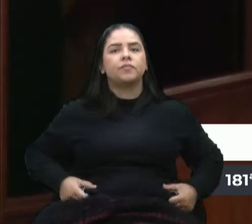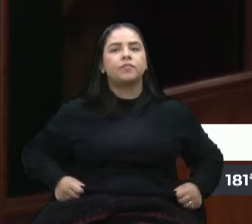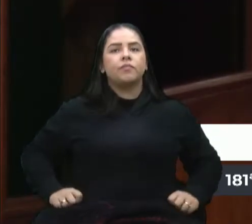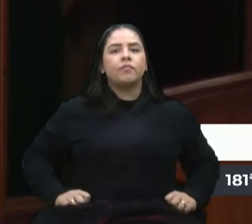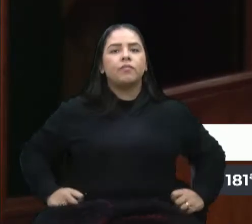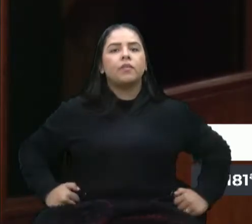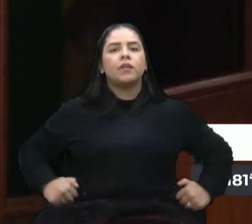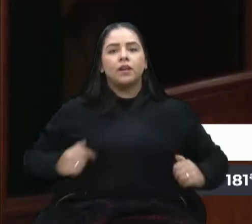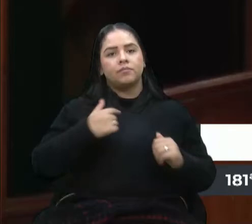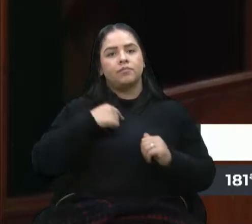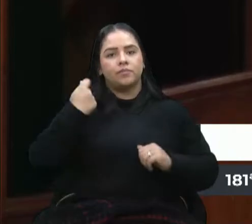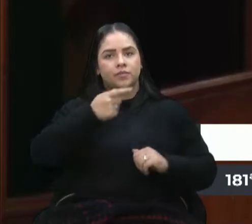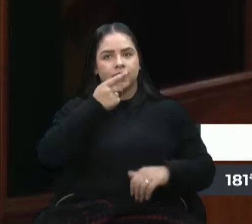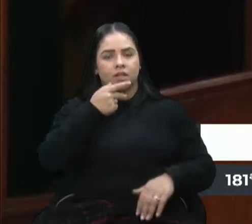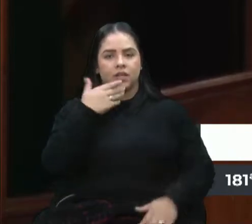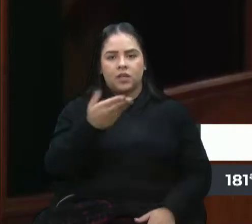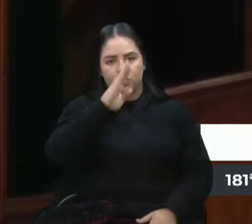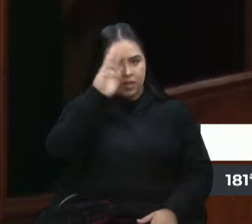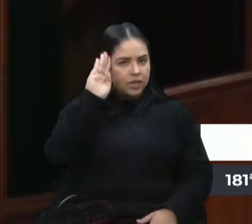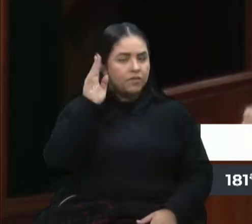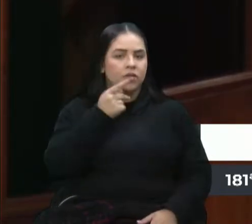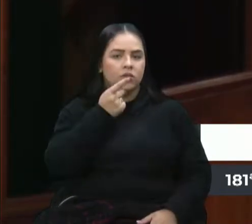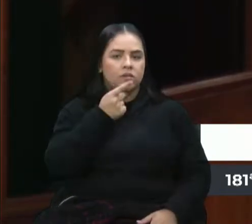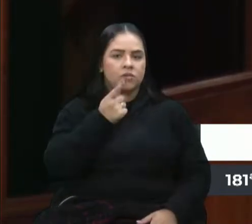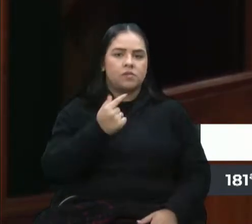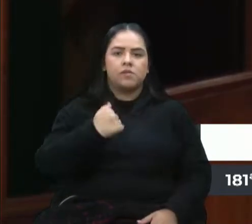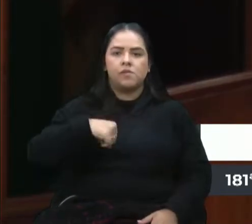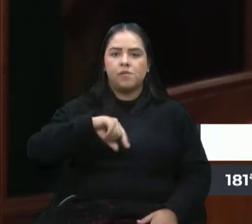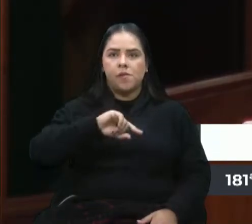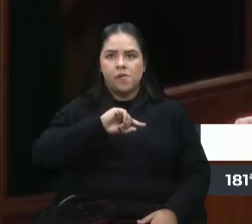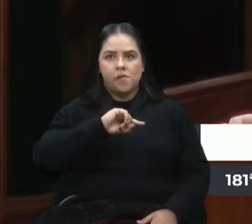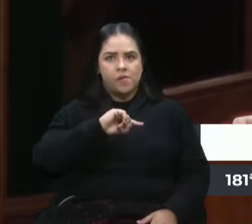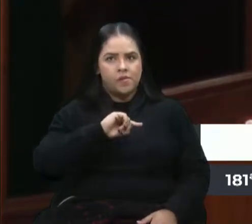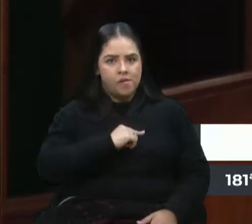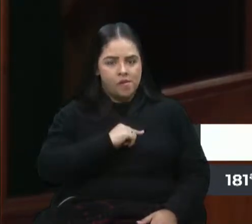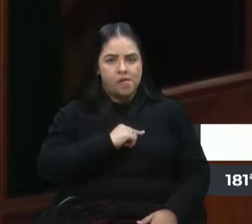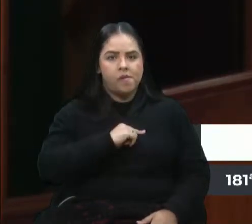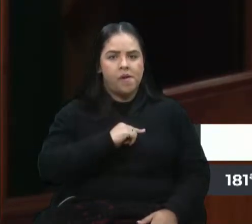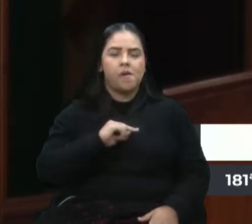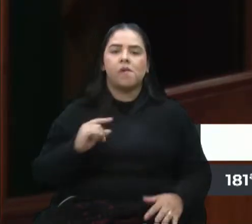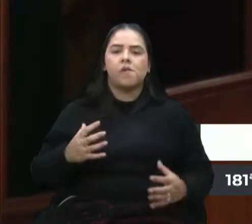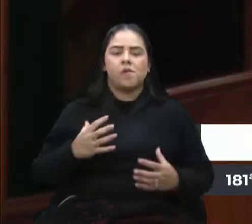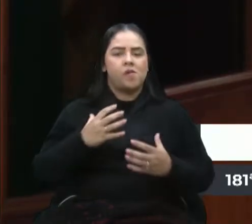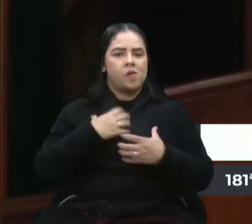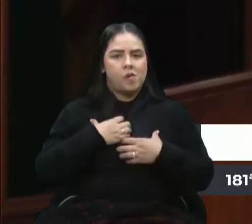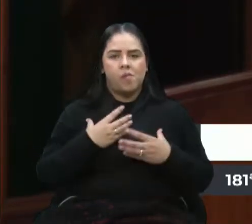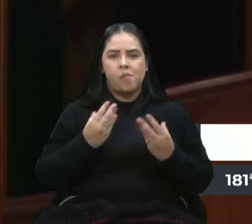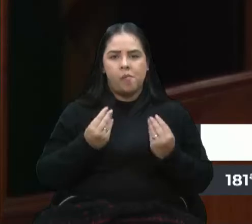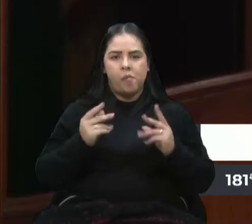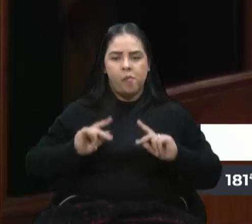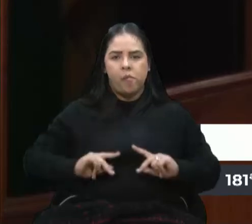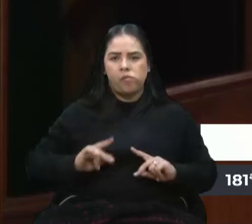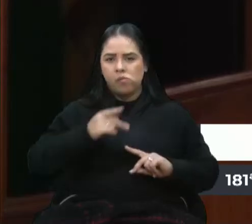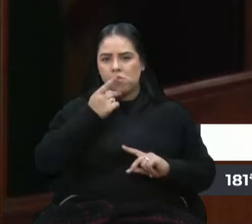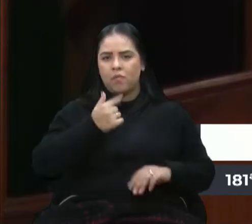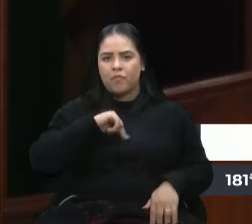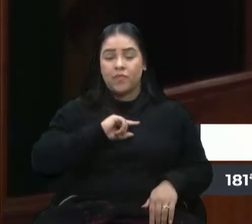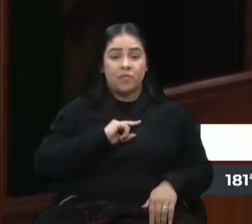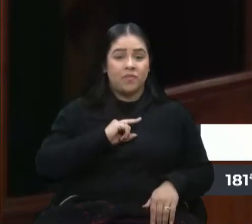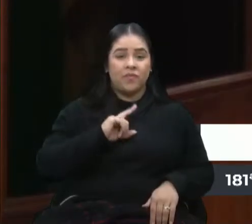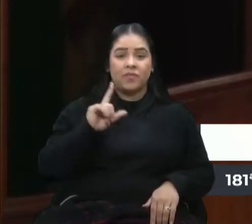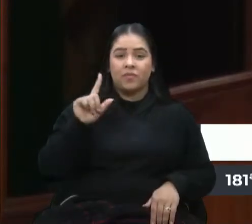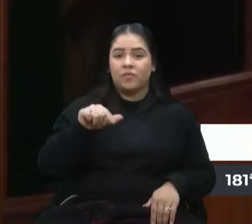nessa situação que o vereador Bressan trouxe, que nós sentimos muitas pessoas nos dizendo: olha, é questão de